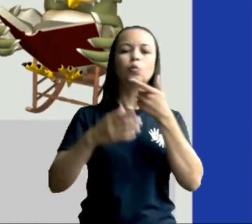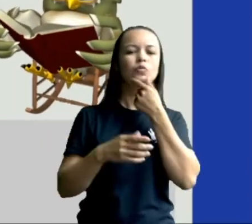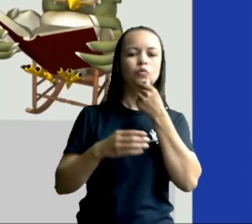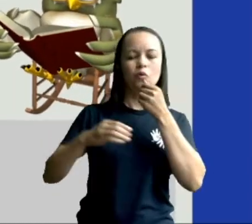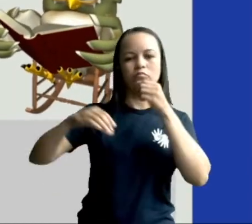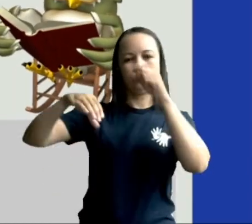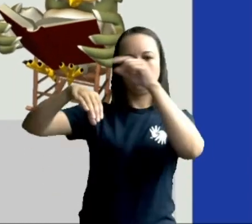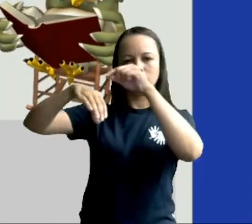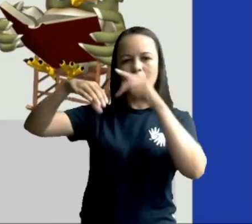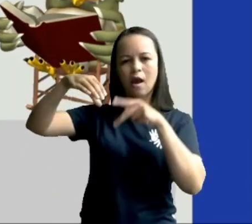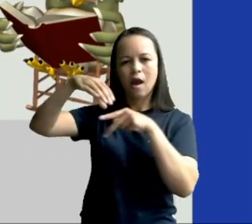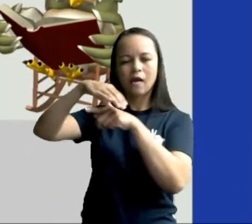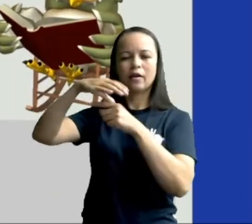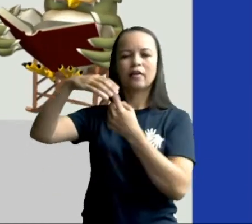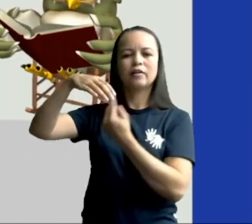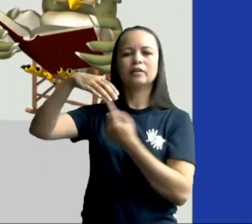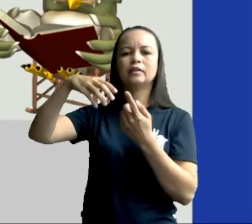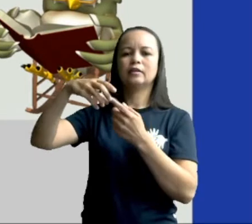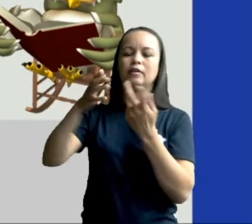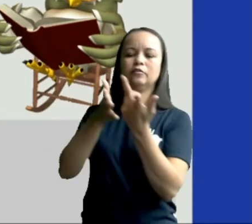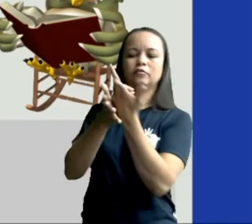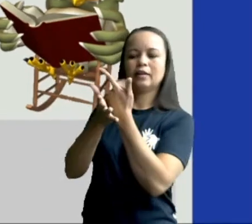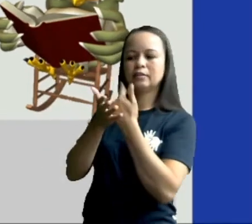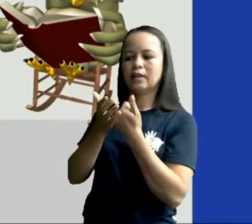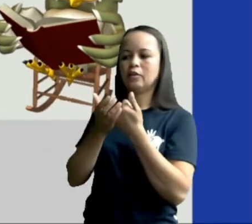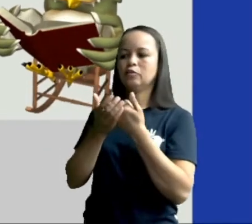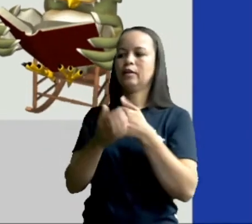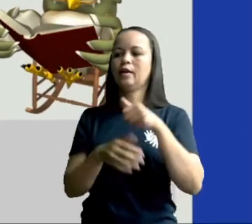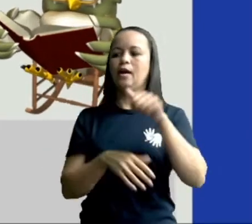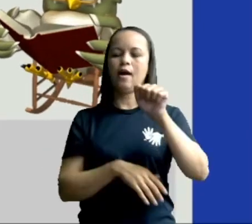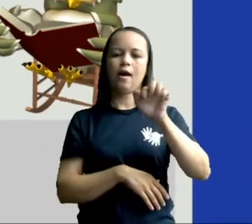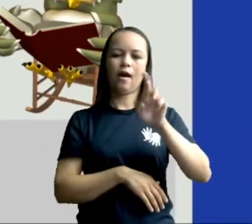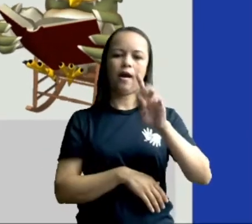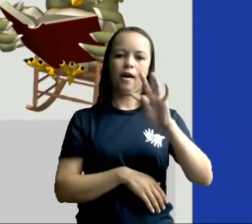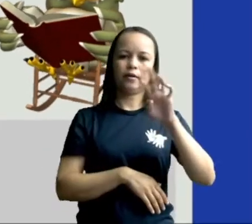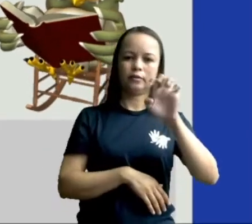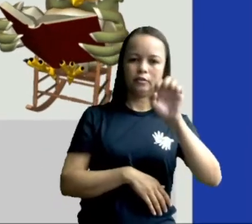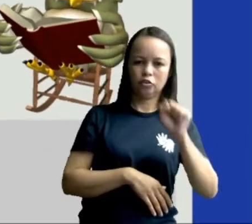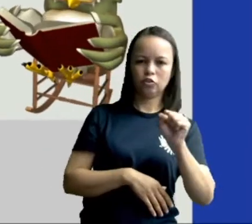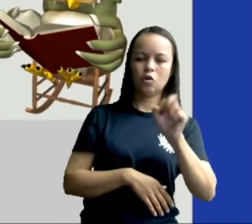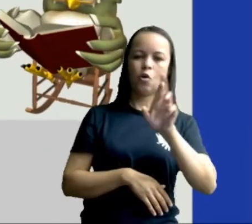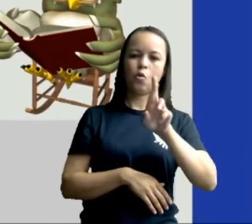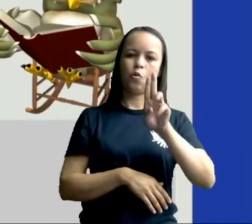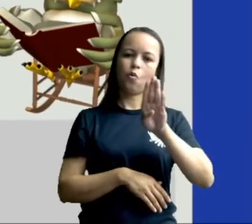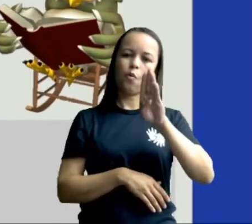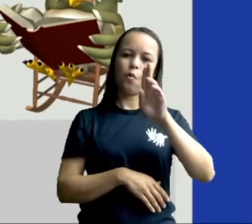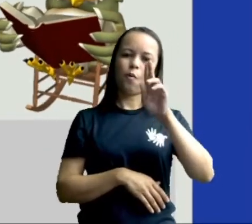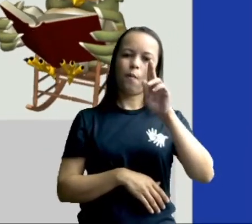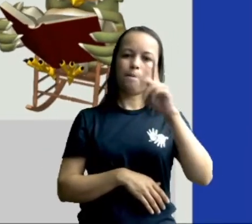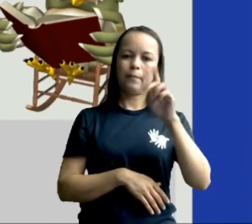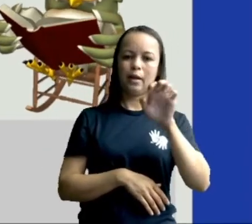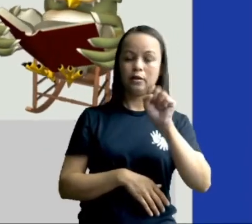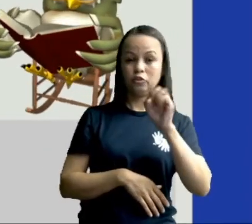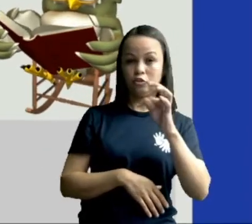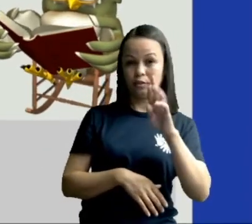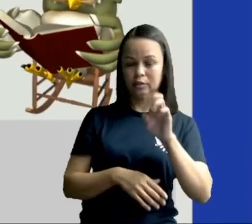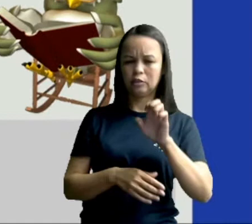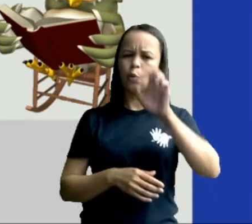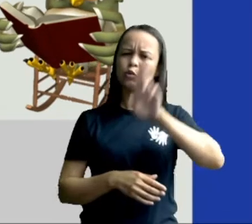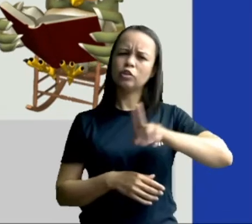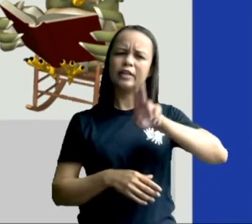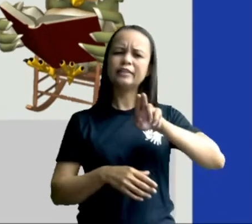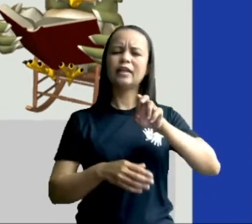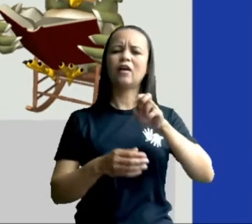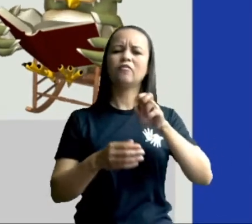desenhos, através da arte rupestre. São os desenhos feitos em cavernas. Eles utilizavam o sangue de